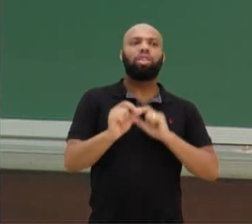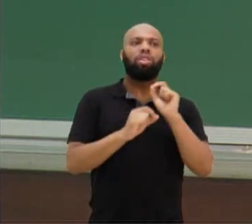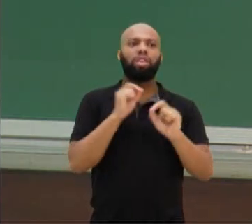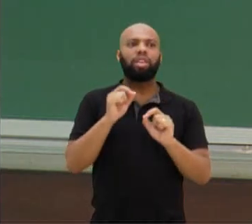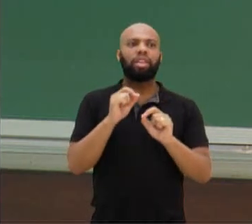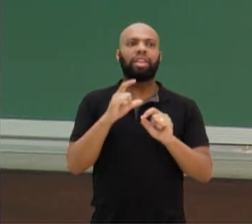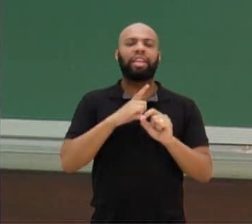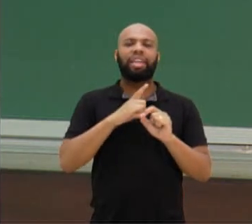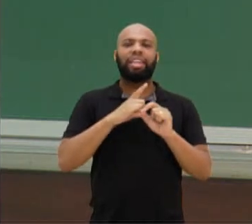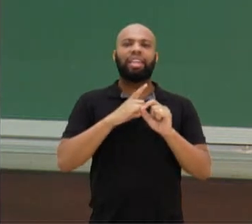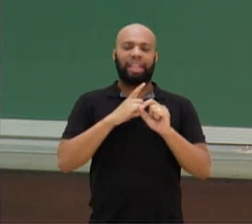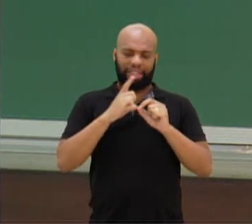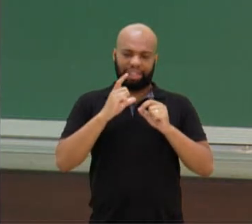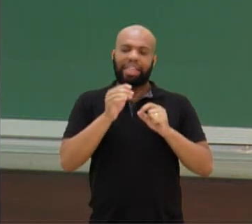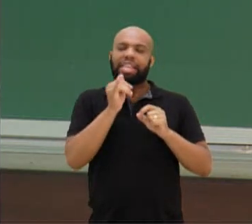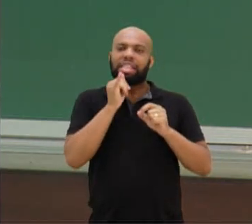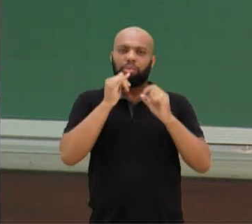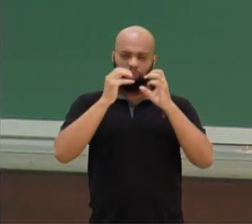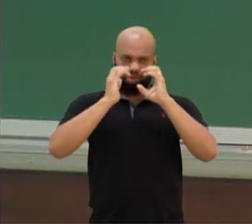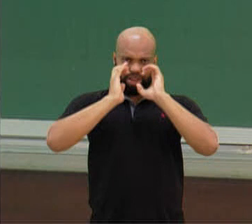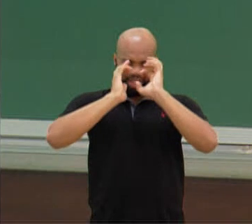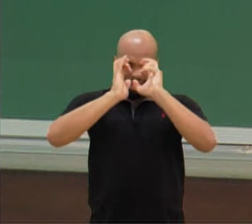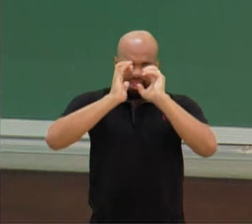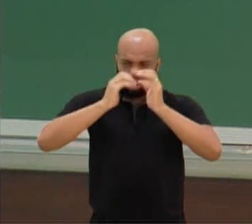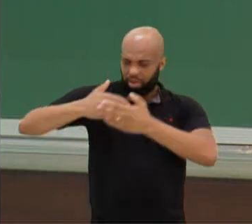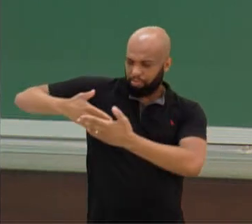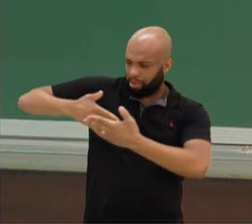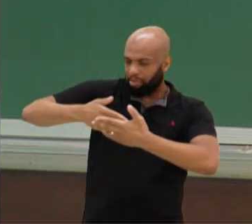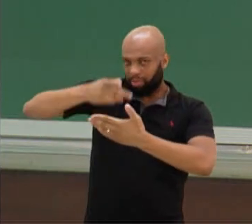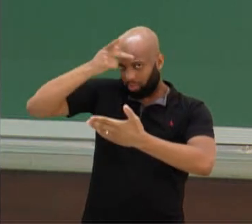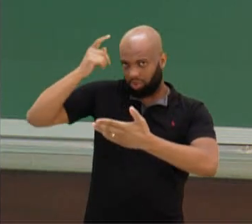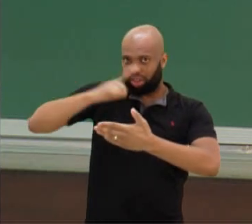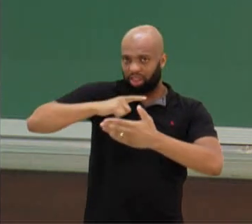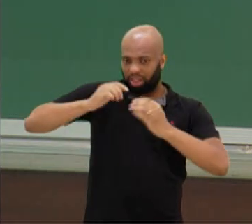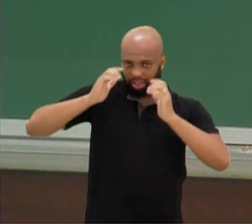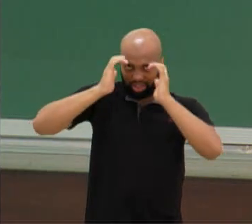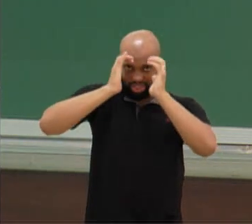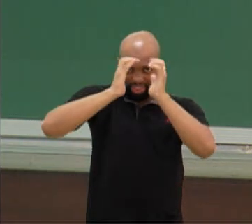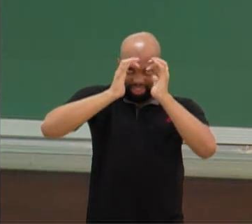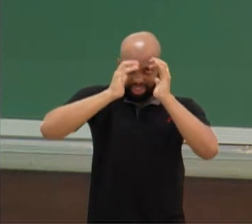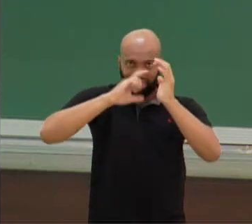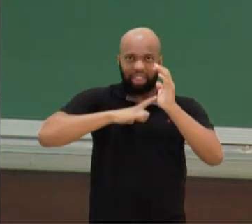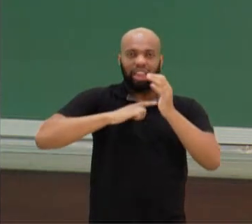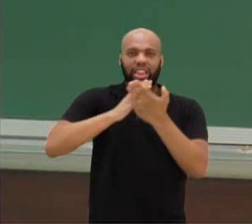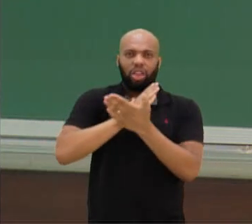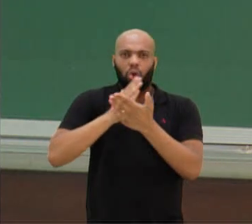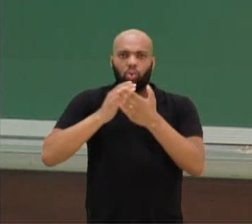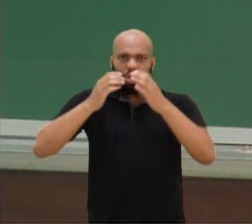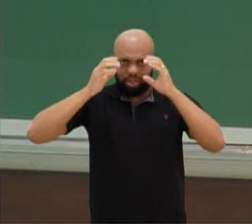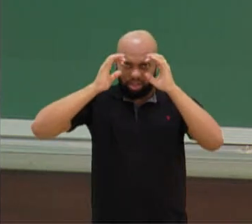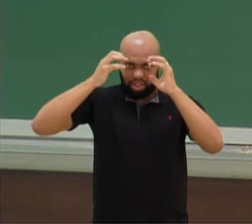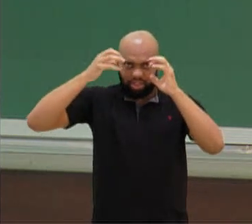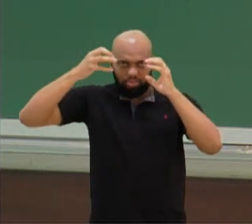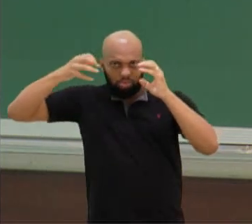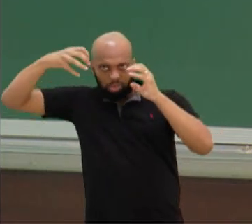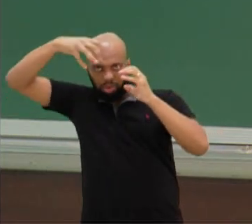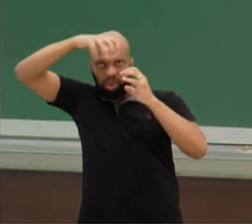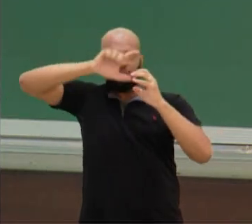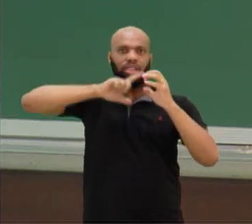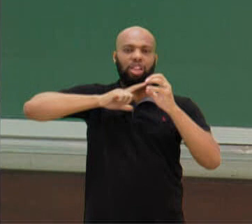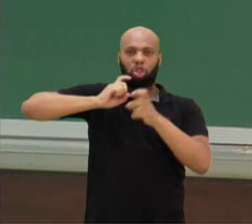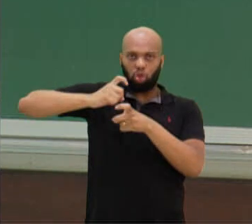calcificações intracranianas, então o cérebro do bebê, da pessoa que tem a microcefalia, ele aparenta várias regiões com